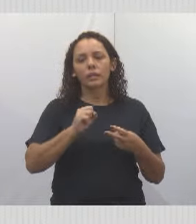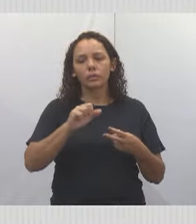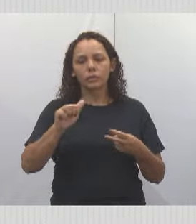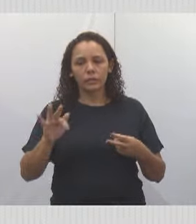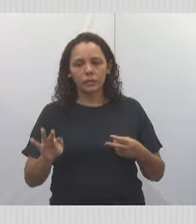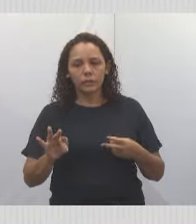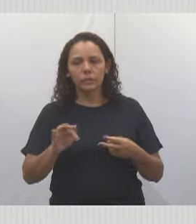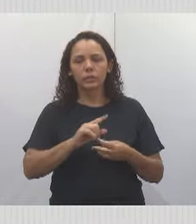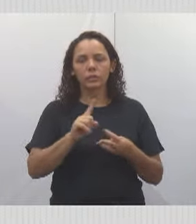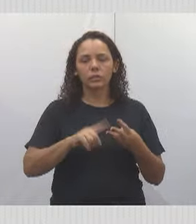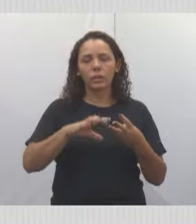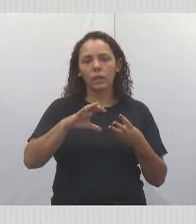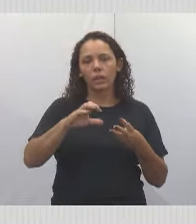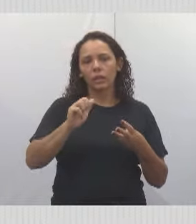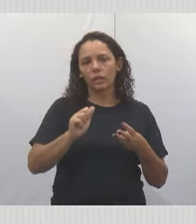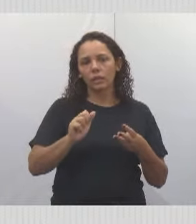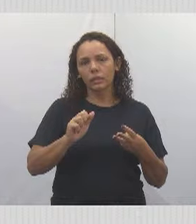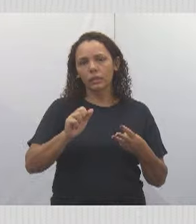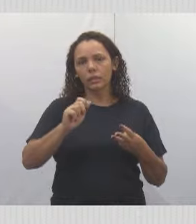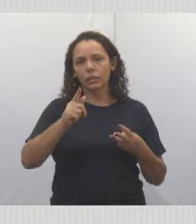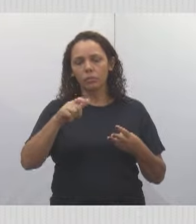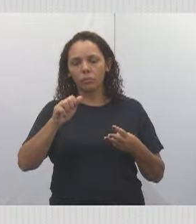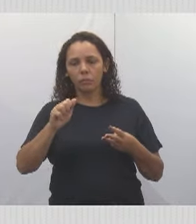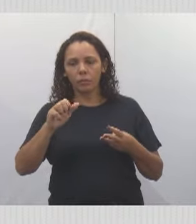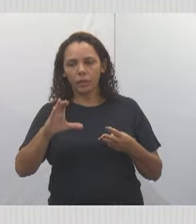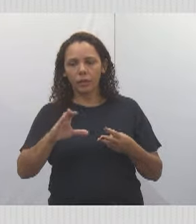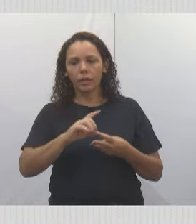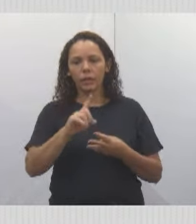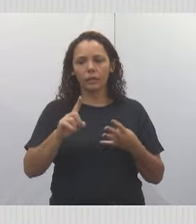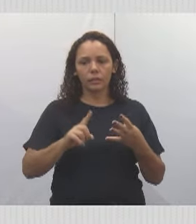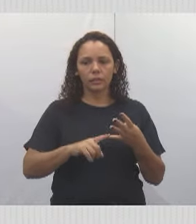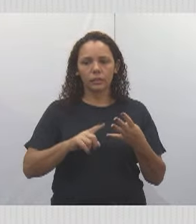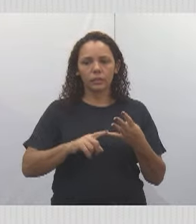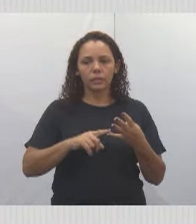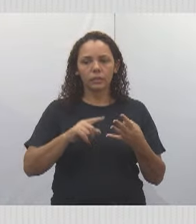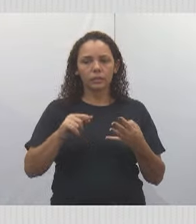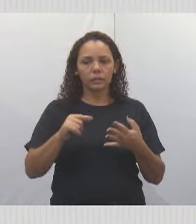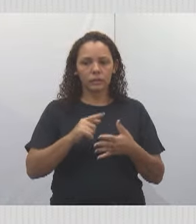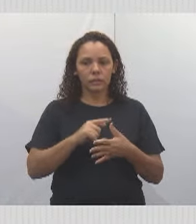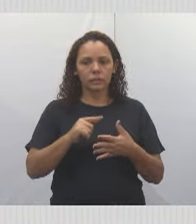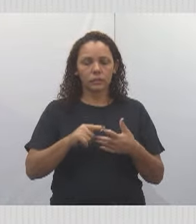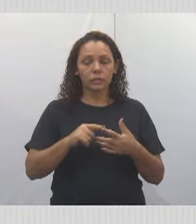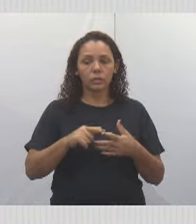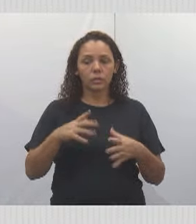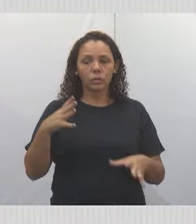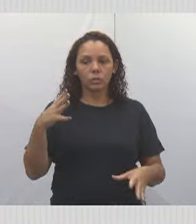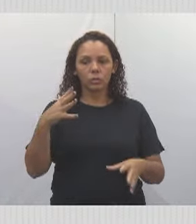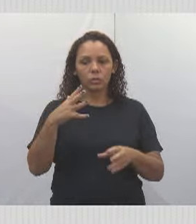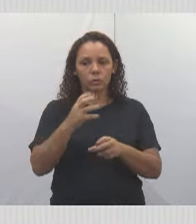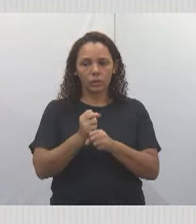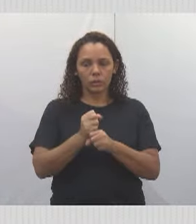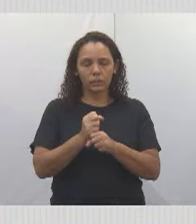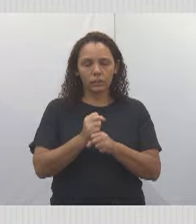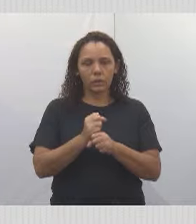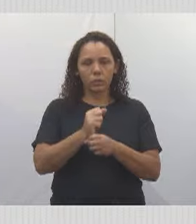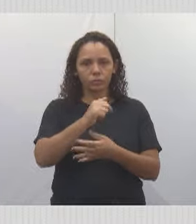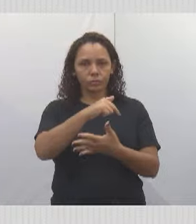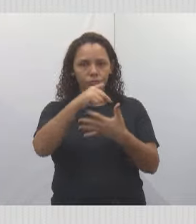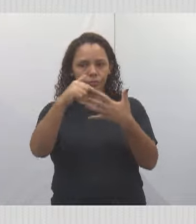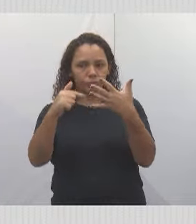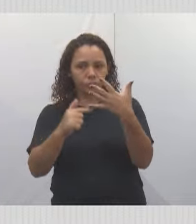Hospital Maternidade Terezinha de Jesus, SPDM e Centro de Valorização da Vida. Tivemos um gasto total nesse quadrimestre com